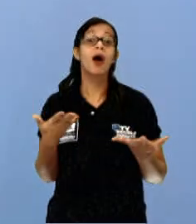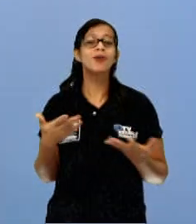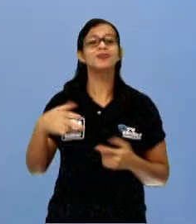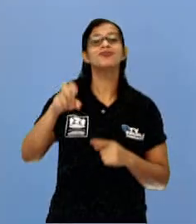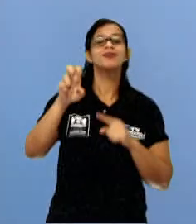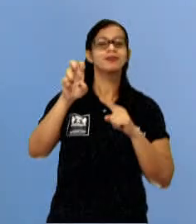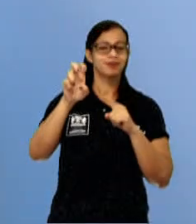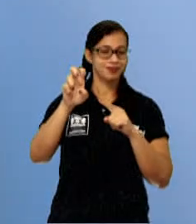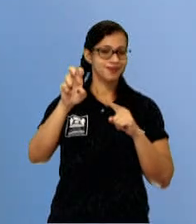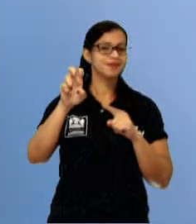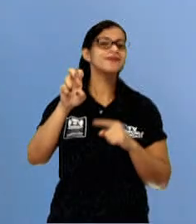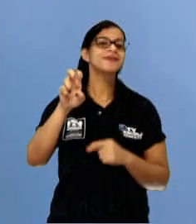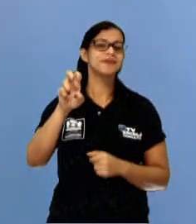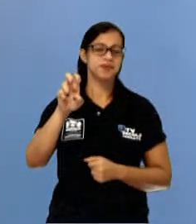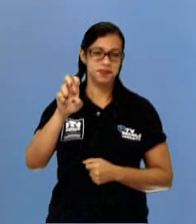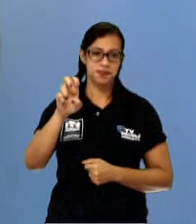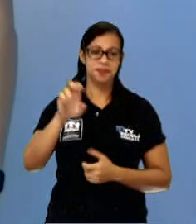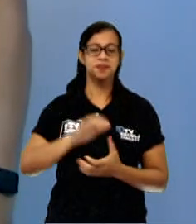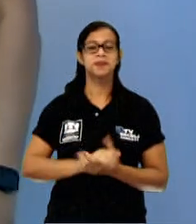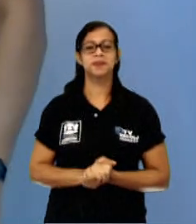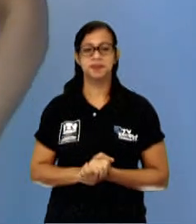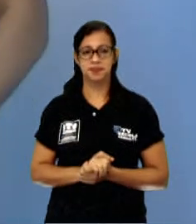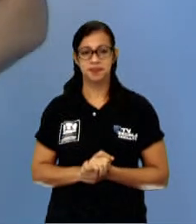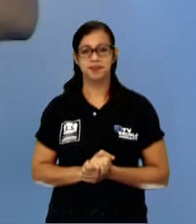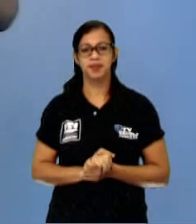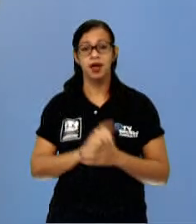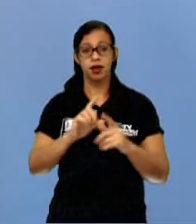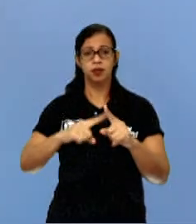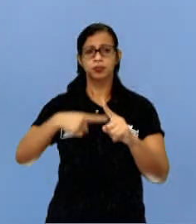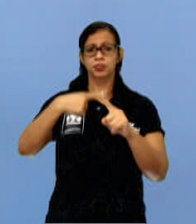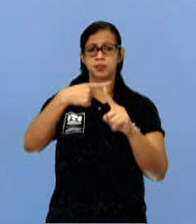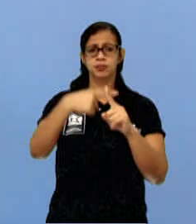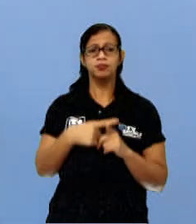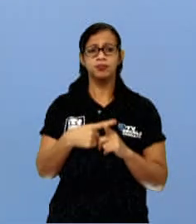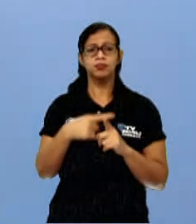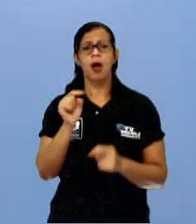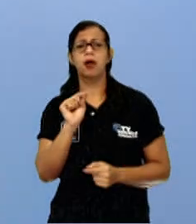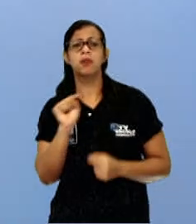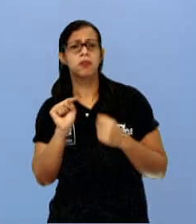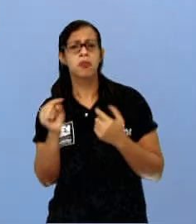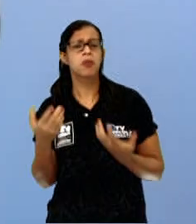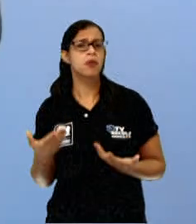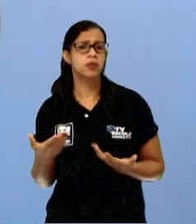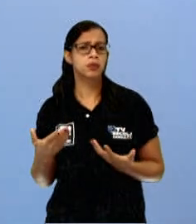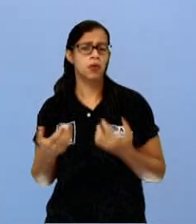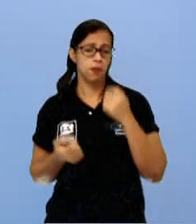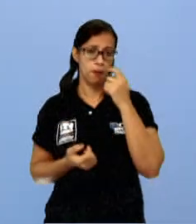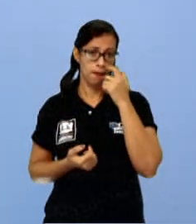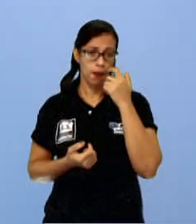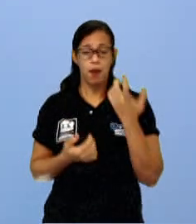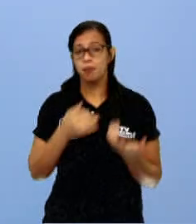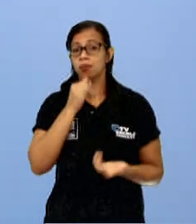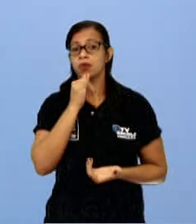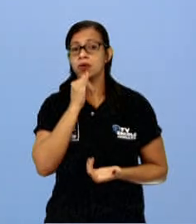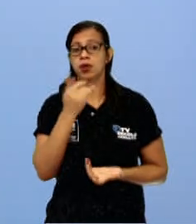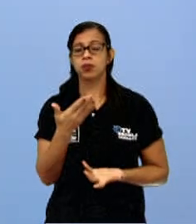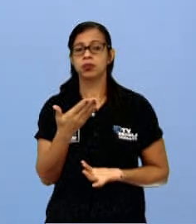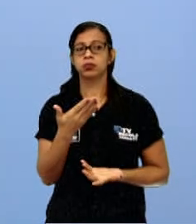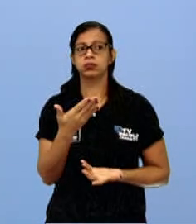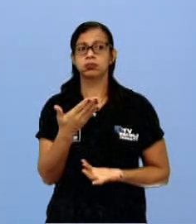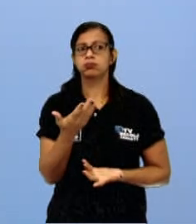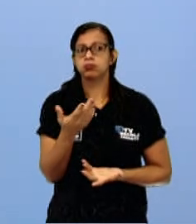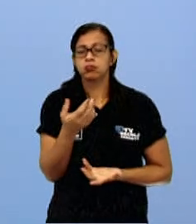e na subtração Imagine que eu não sei que número é esse é possível descobrir este número